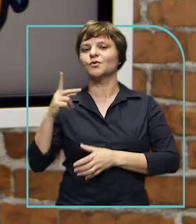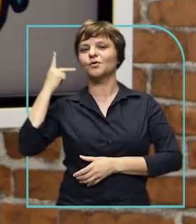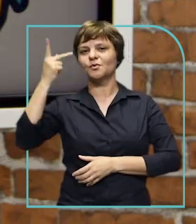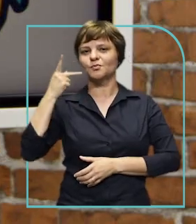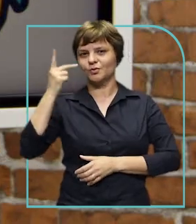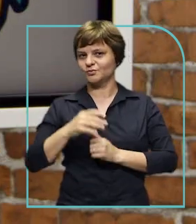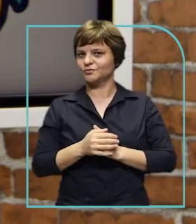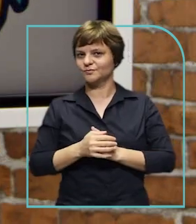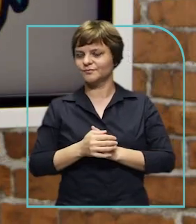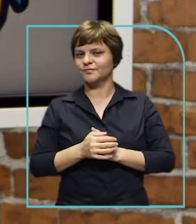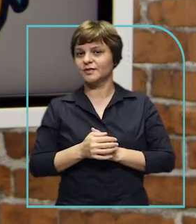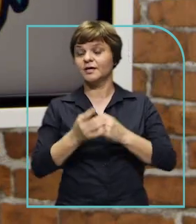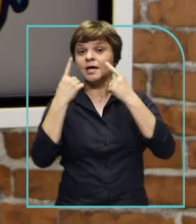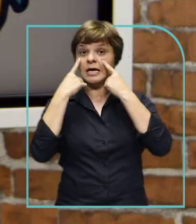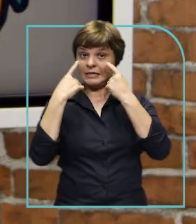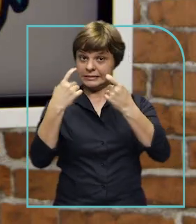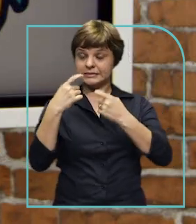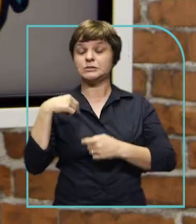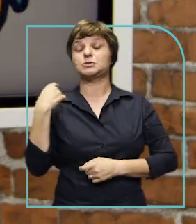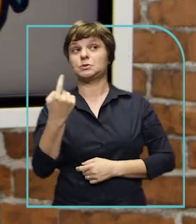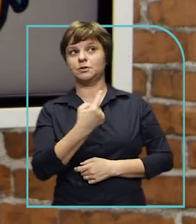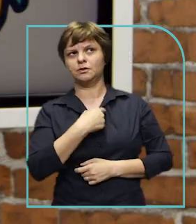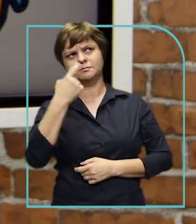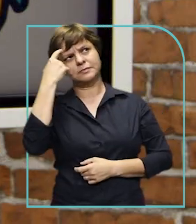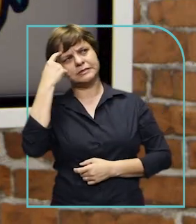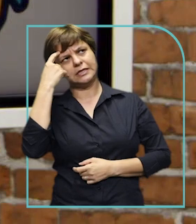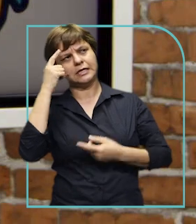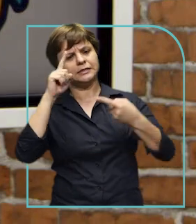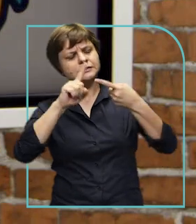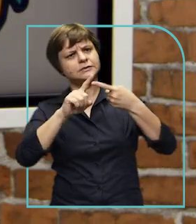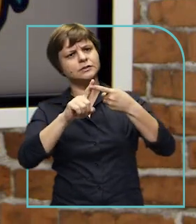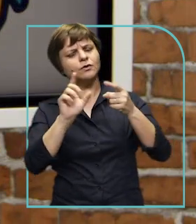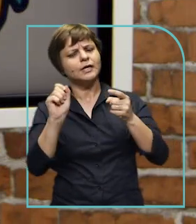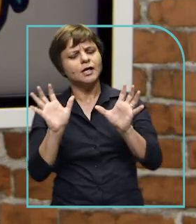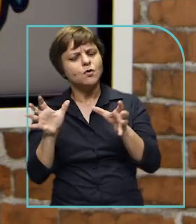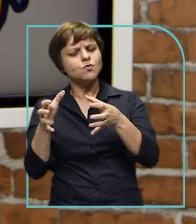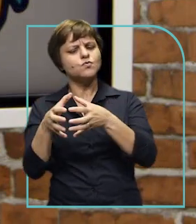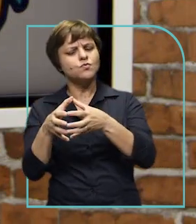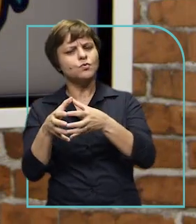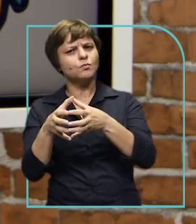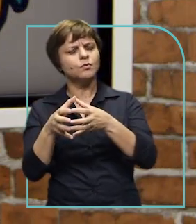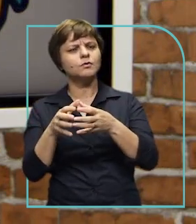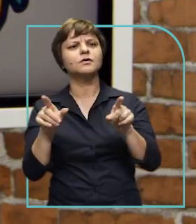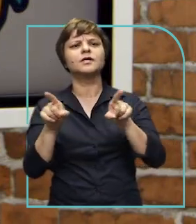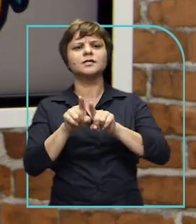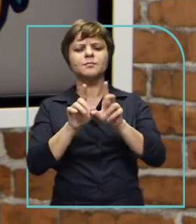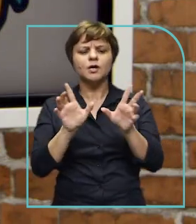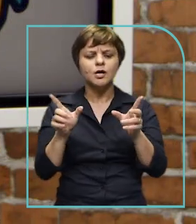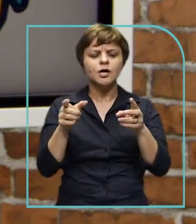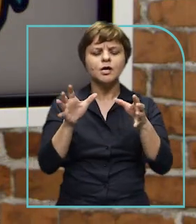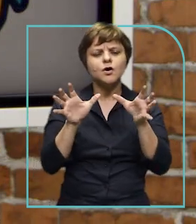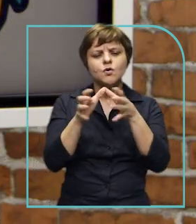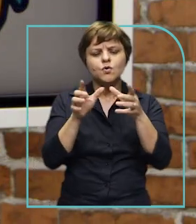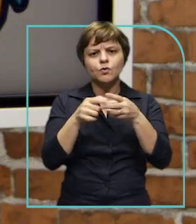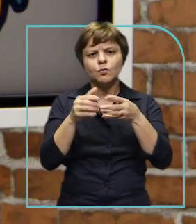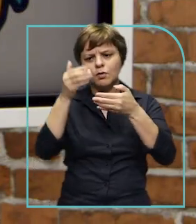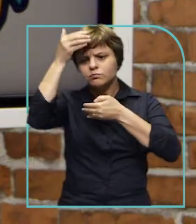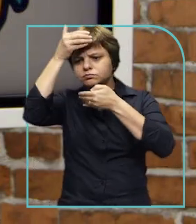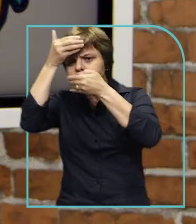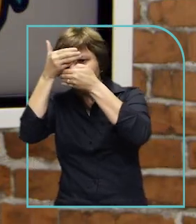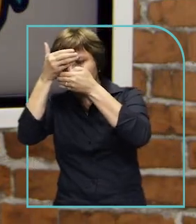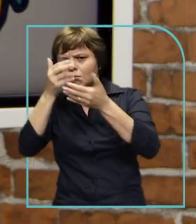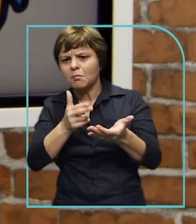É interessante a gente dividir essa ideia do que seria esse grupo para um grupo